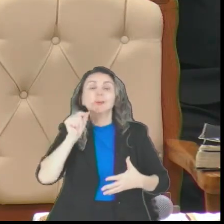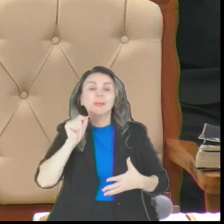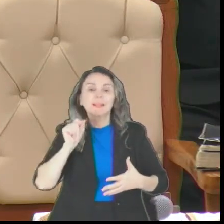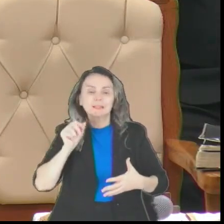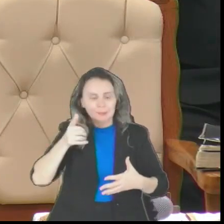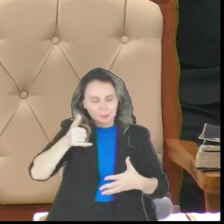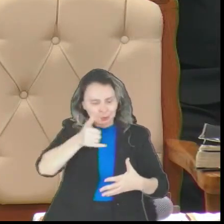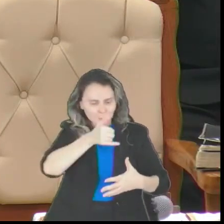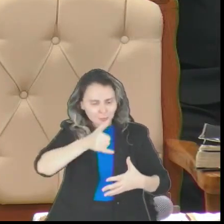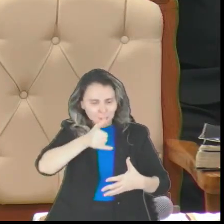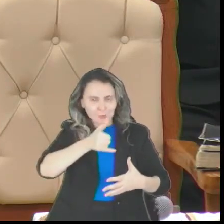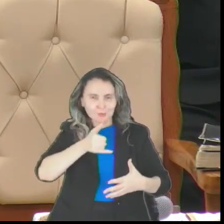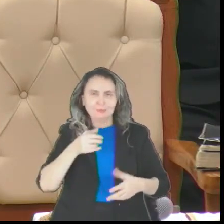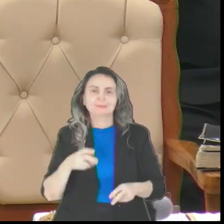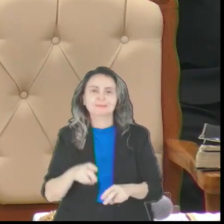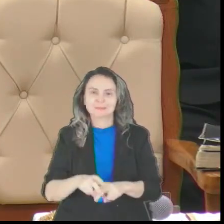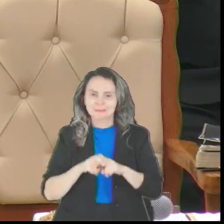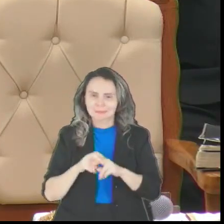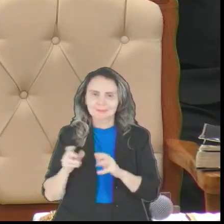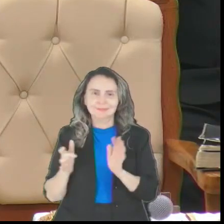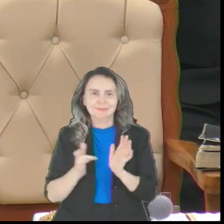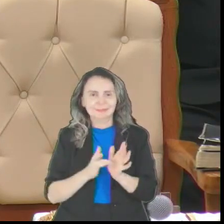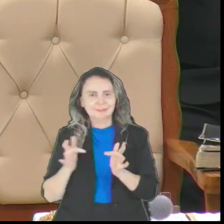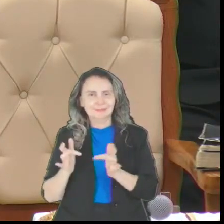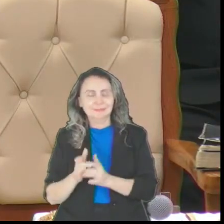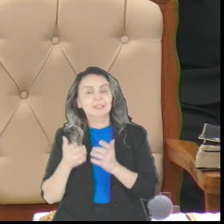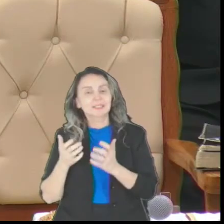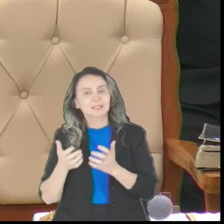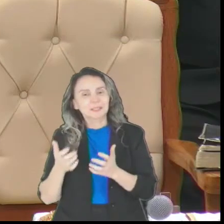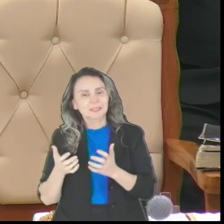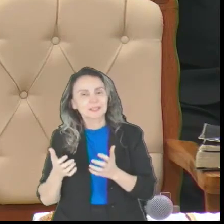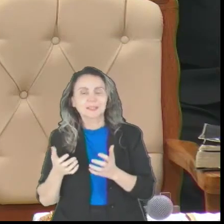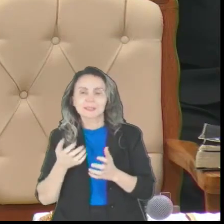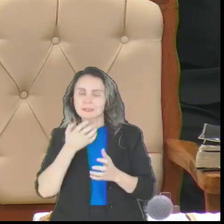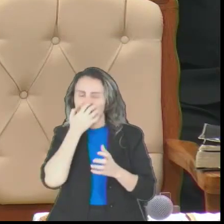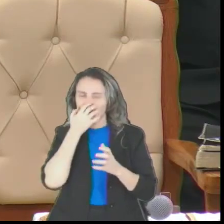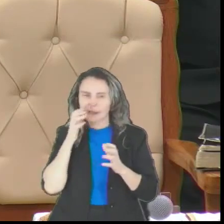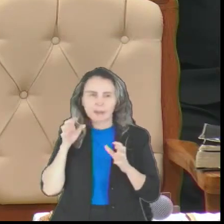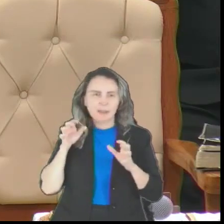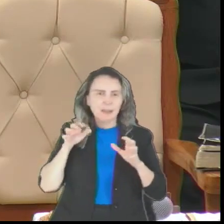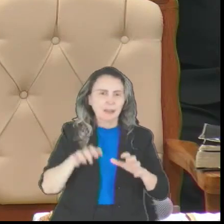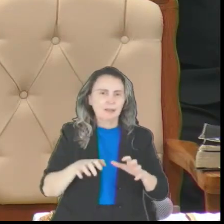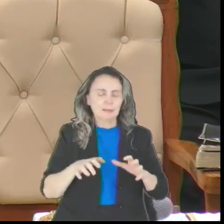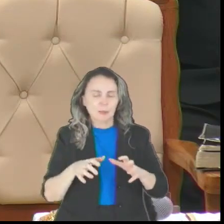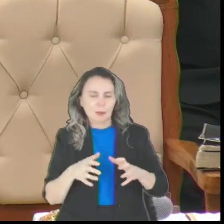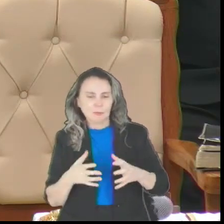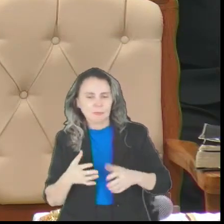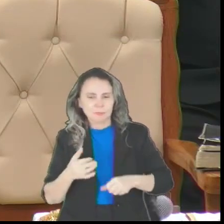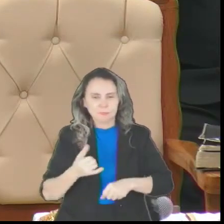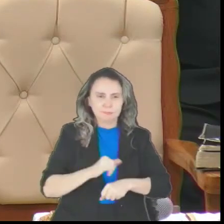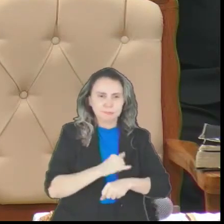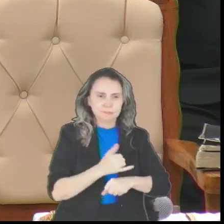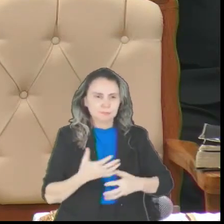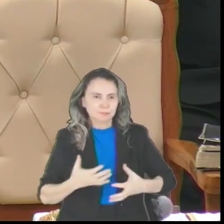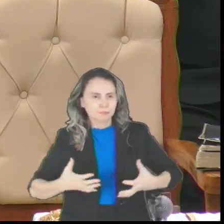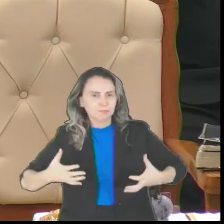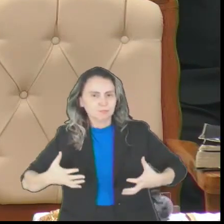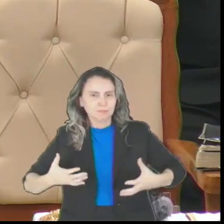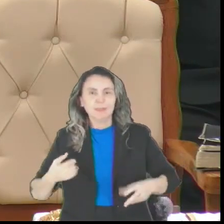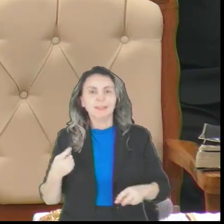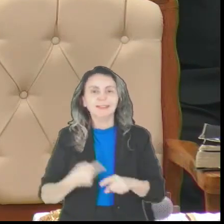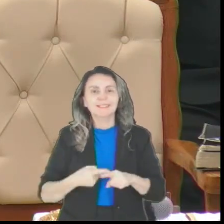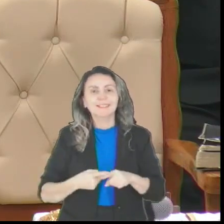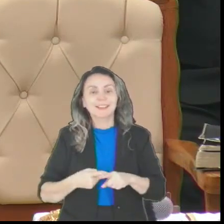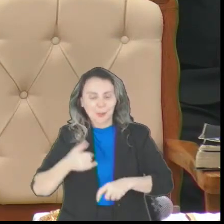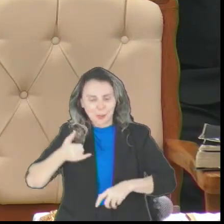animal nédio, o animal translúcido, o animal gordo. Porque quando a gordura,